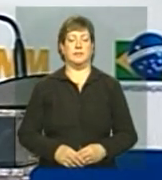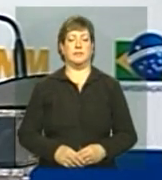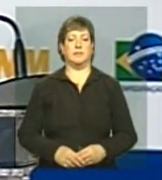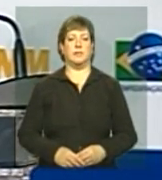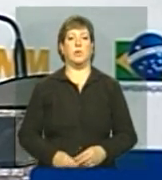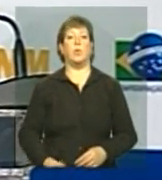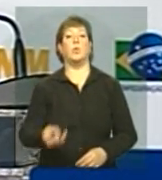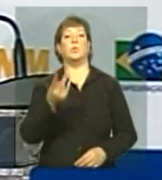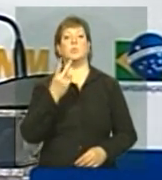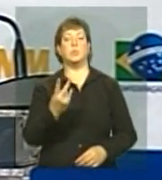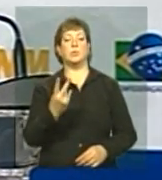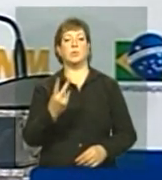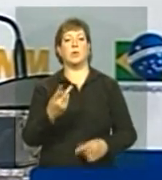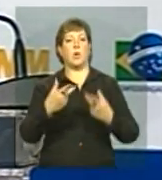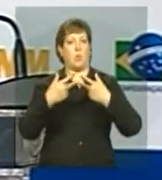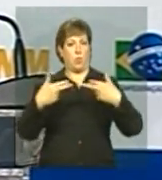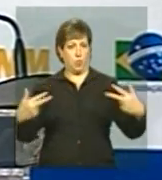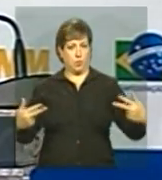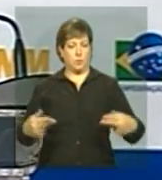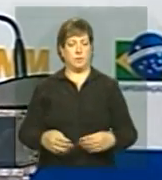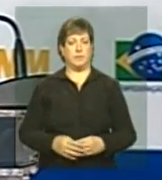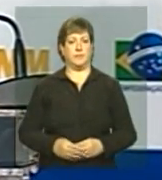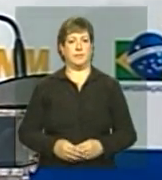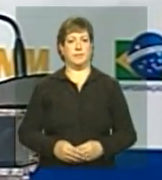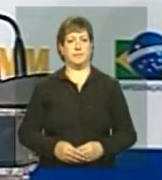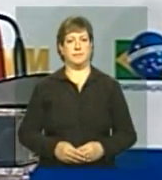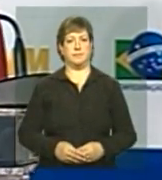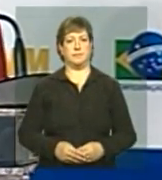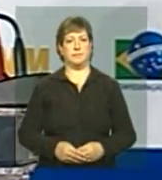duas iniciativas.